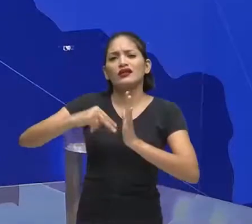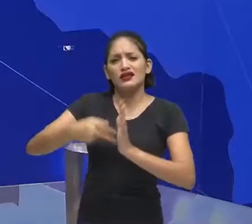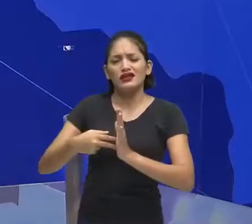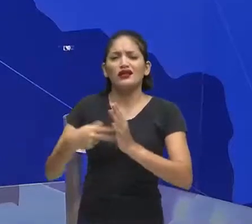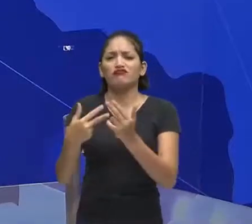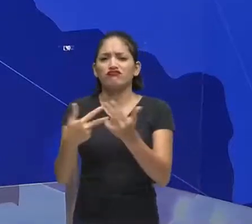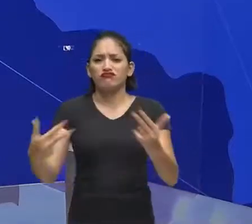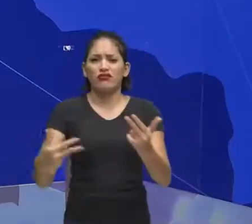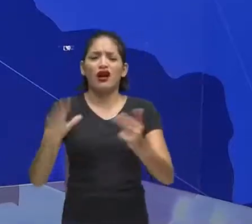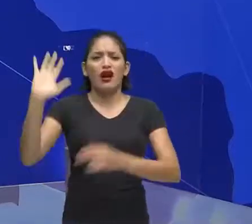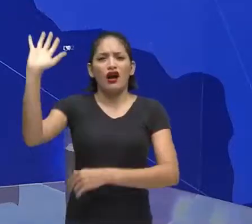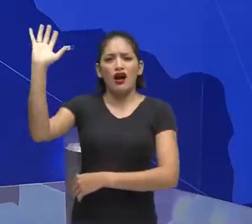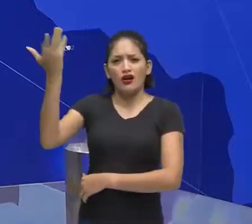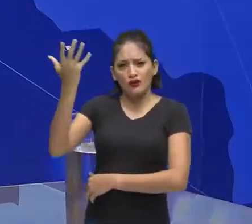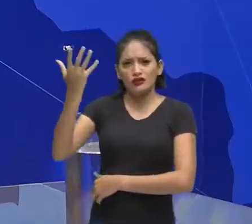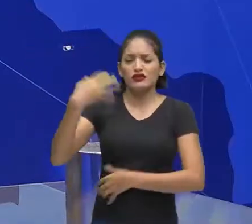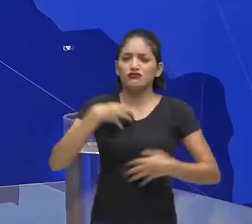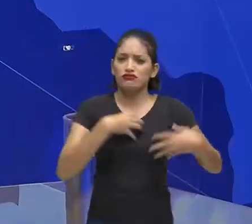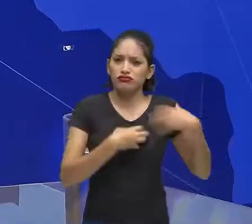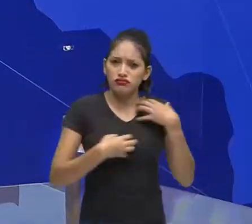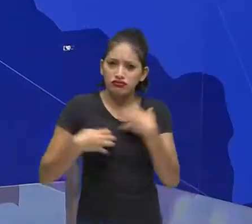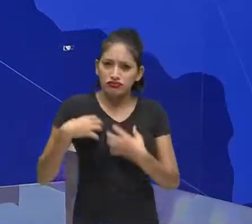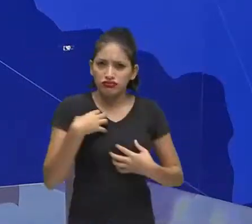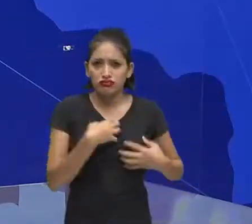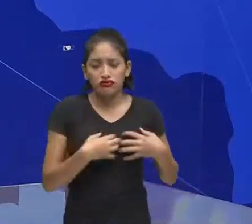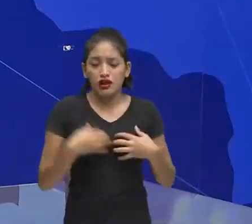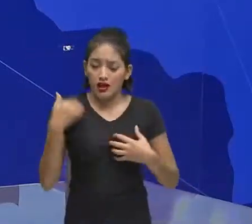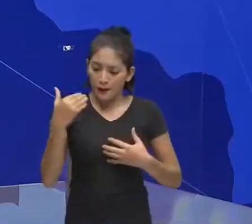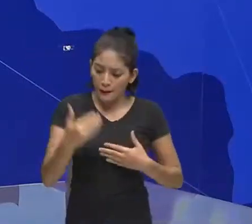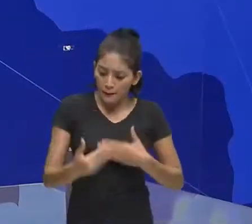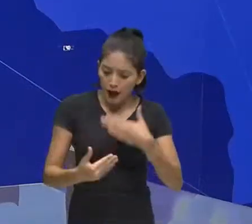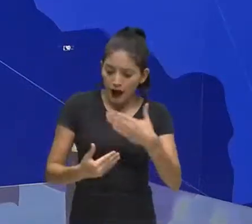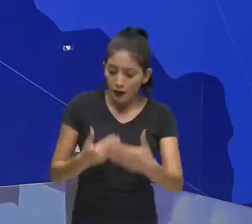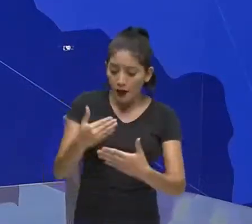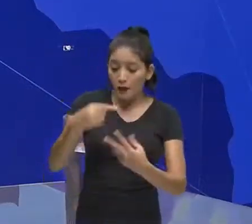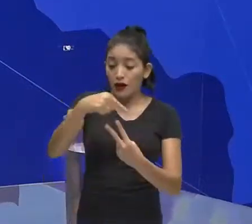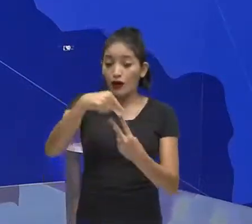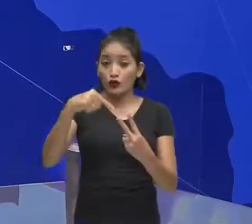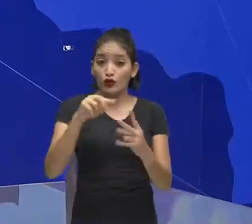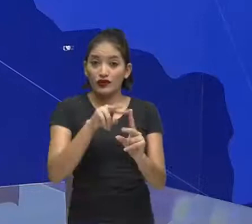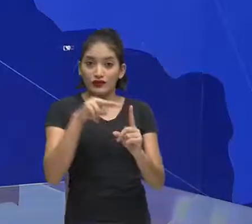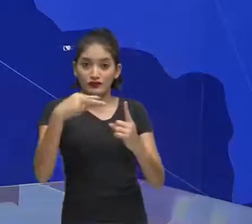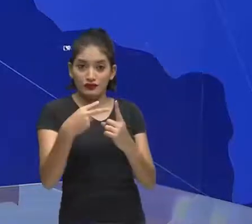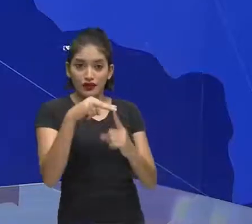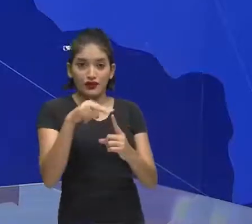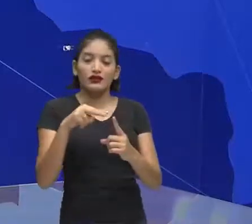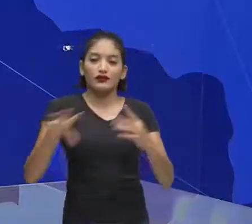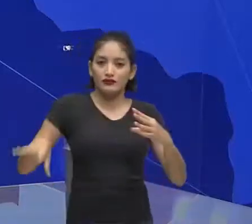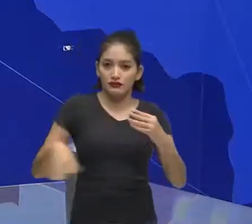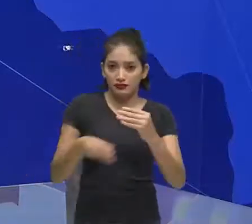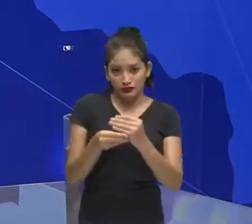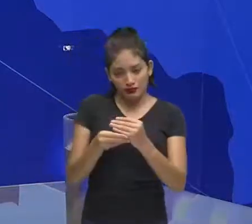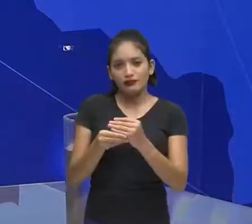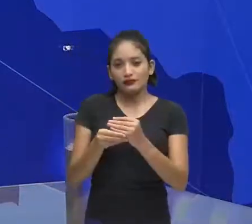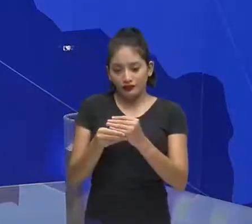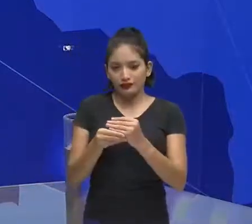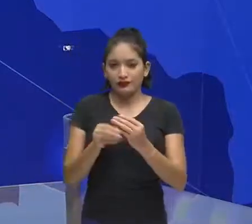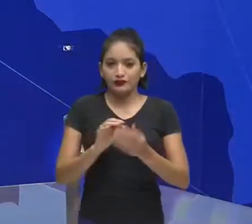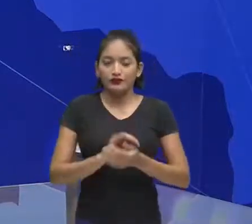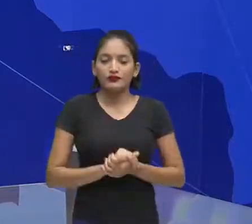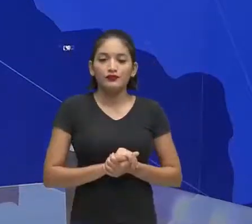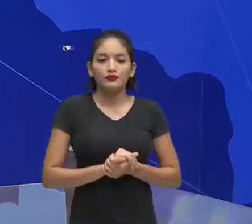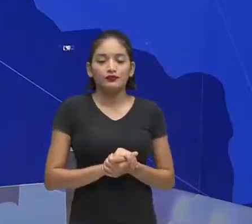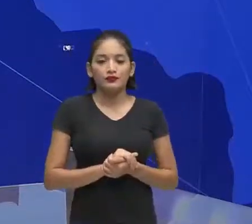esses fenômenos, essas instâncias que se constroem a partir de duas perspectivas complementares e geralmente antagônicas.